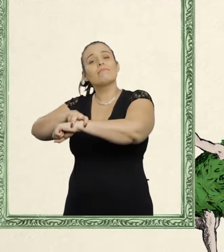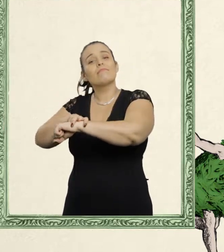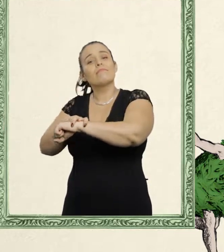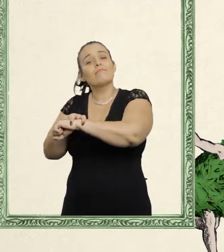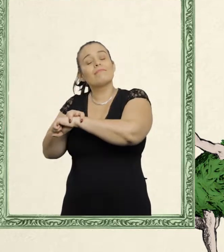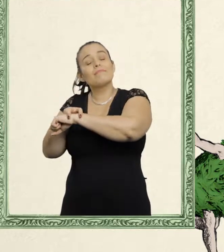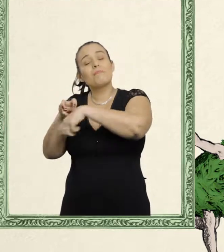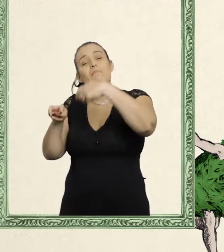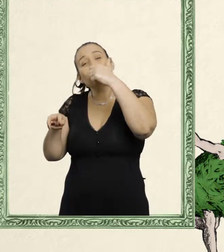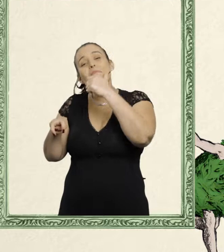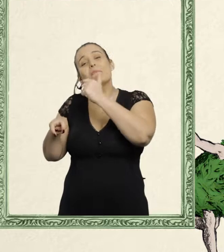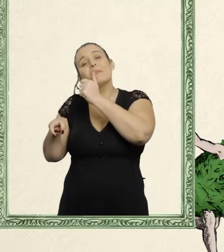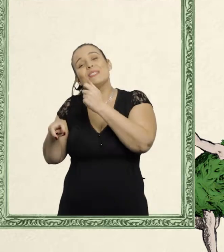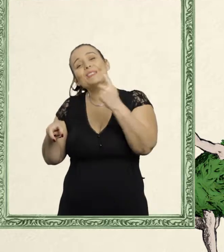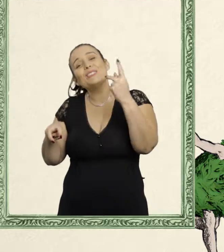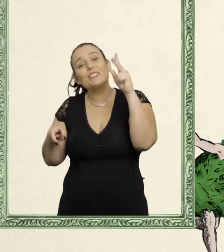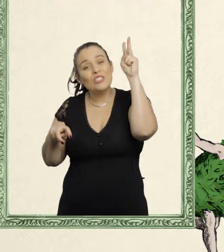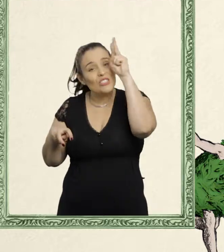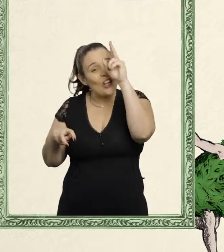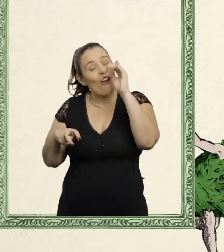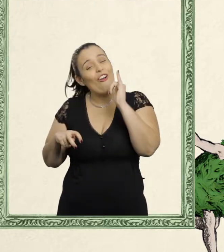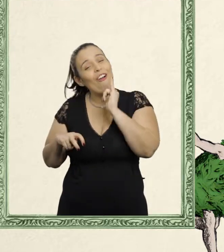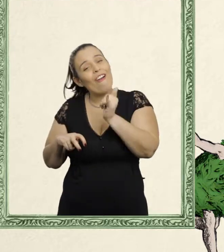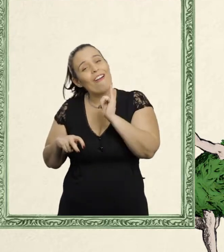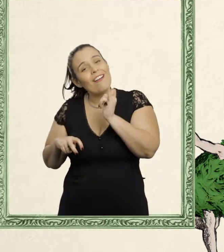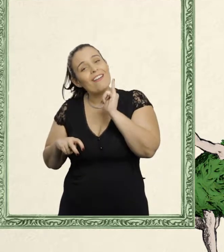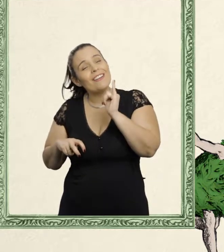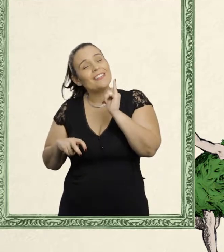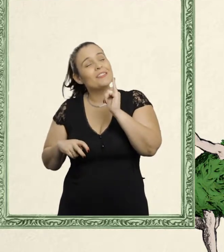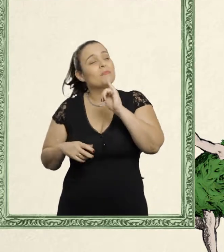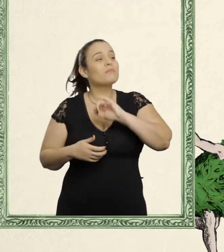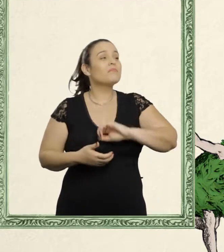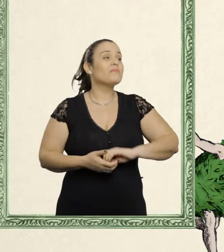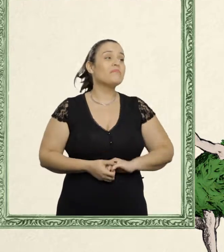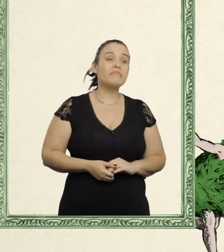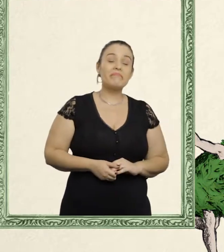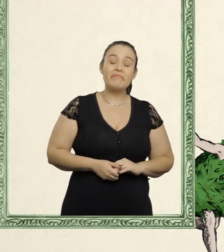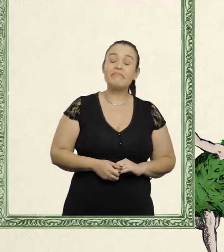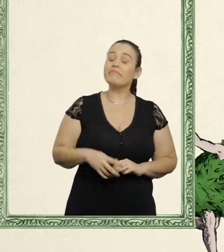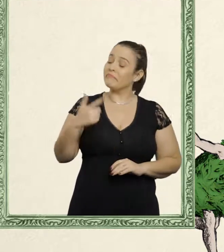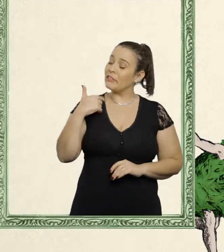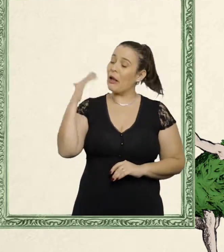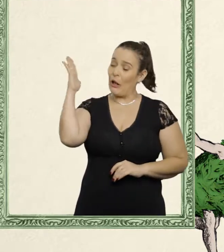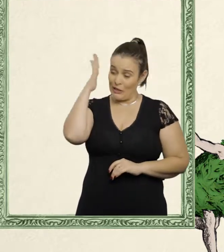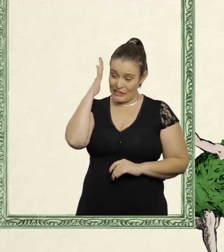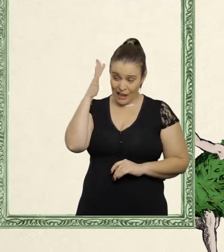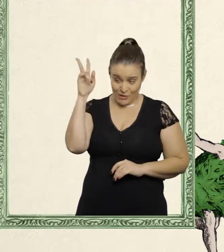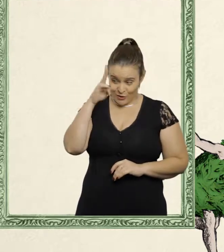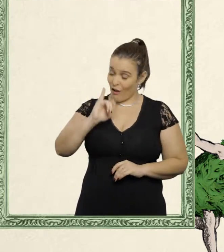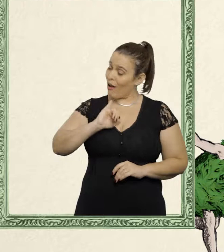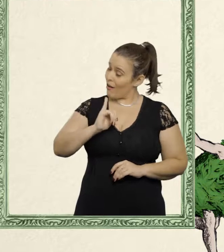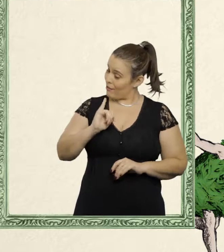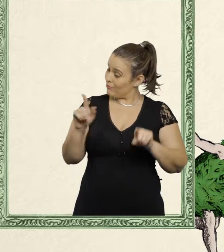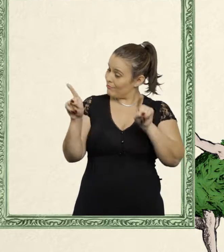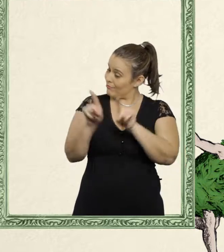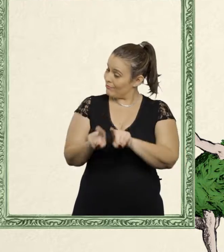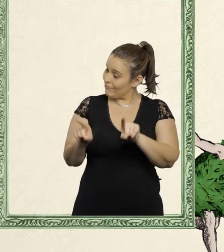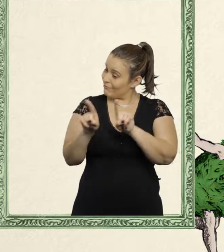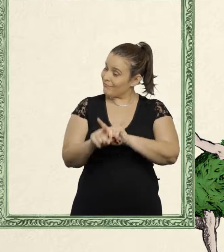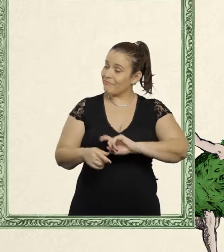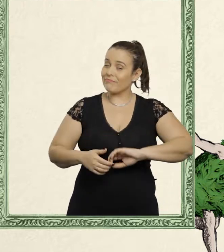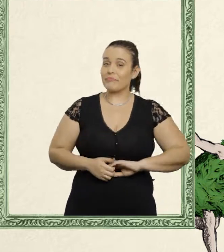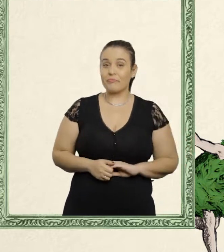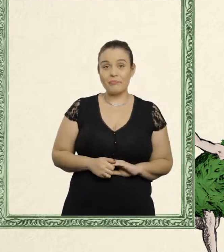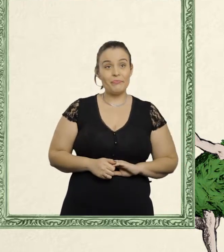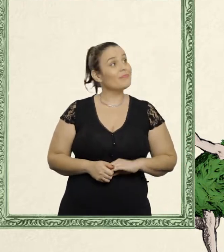queria ouvir a Sra. Darling contar histórias. Wendy disse que também sabia contar muitas histórias. Peter